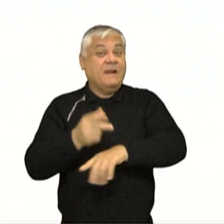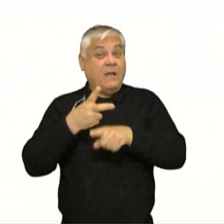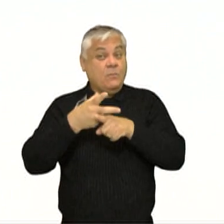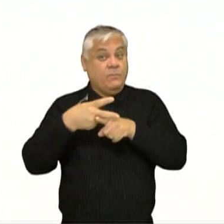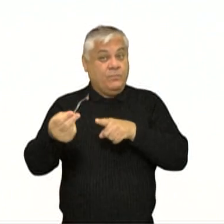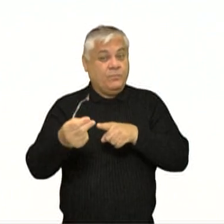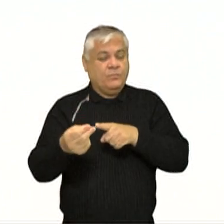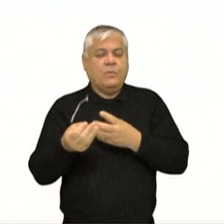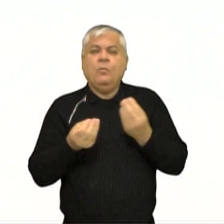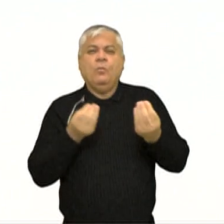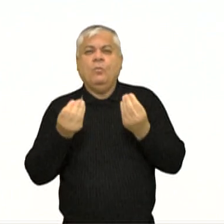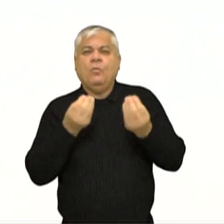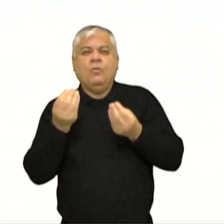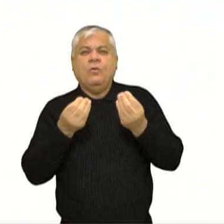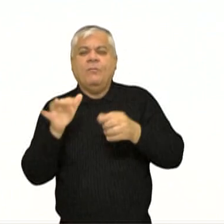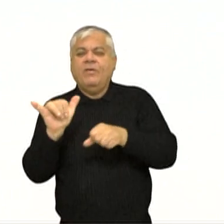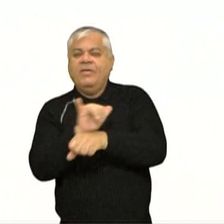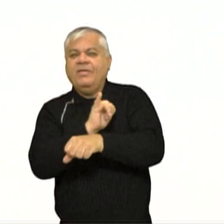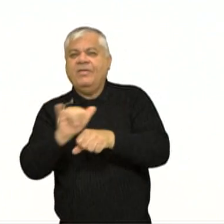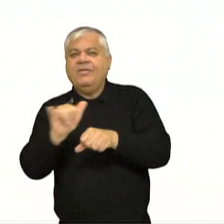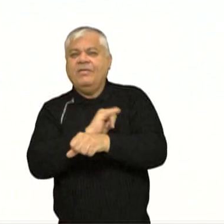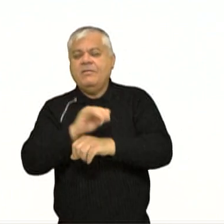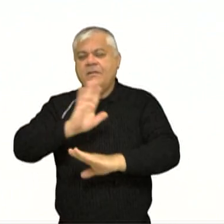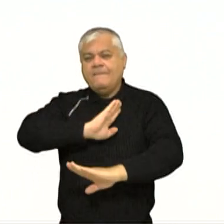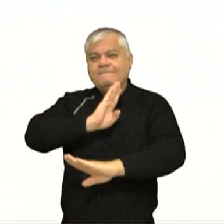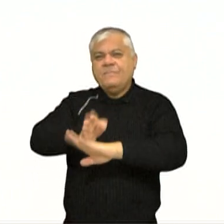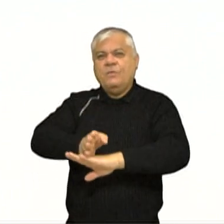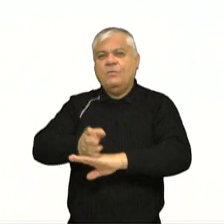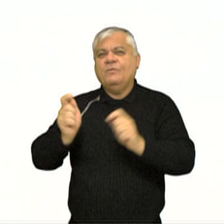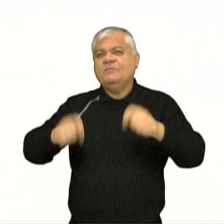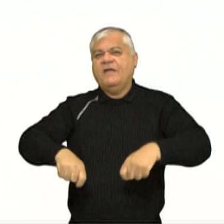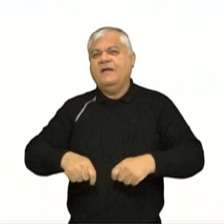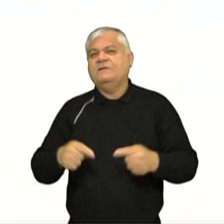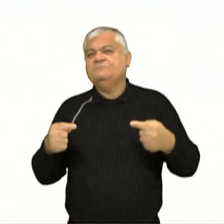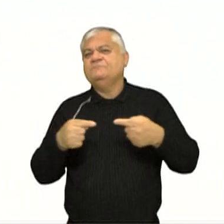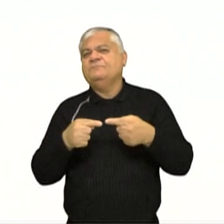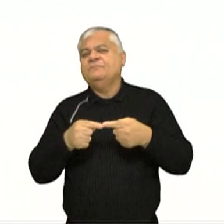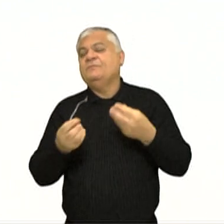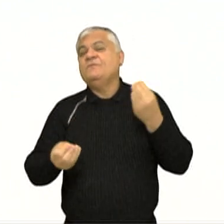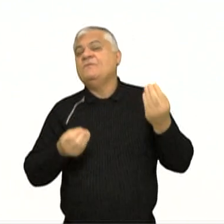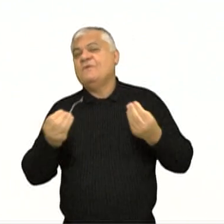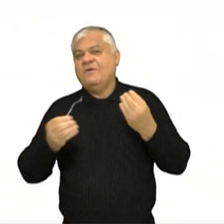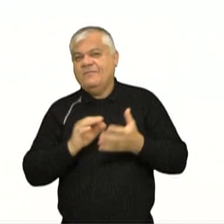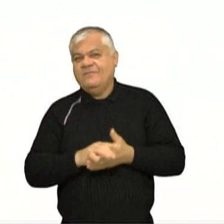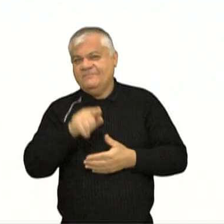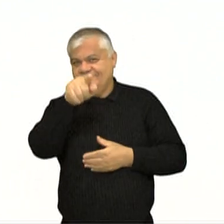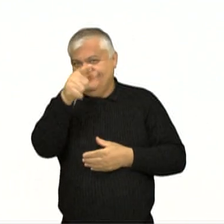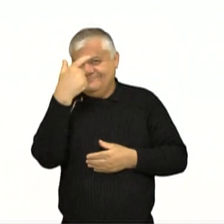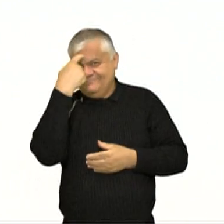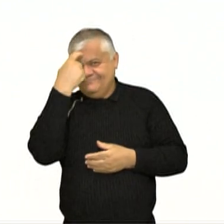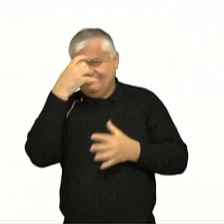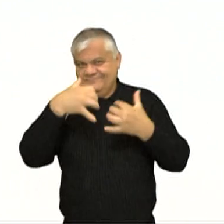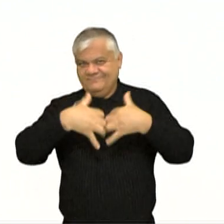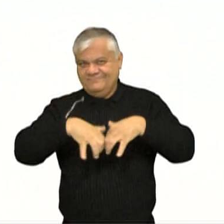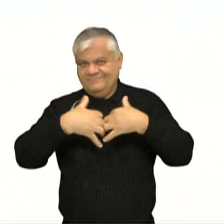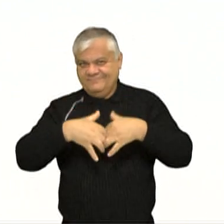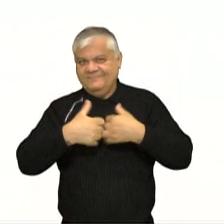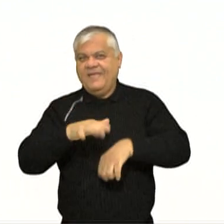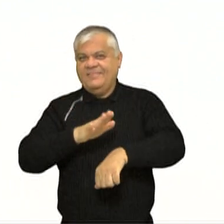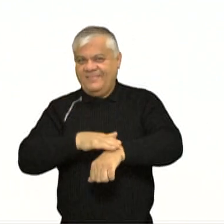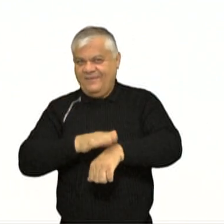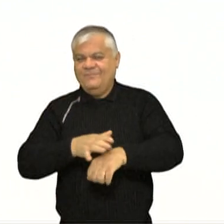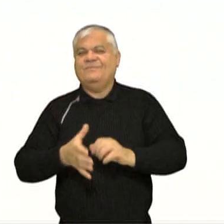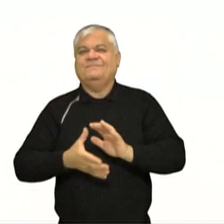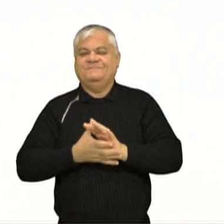aí qual é esse lance que aplica um checkmate nas peças pretas. Tempo